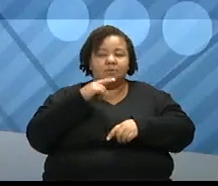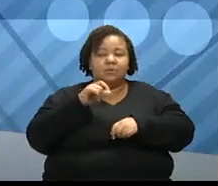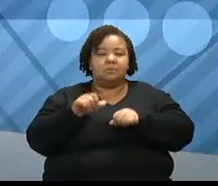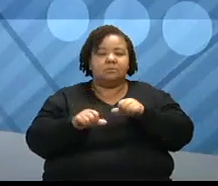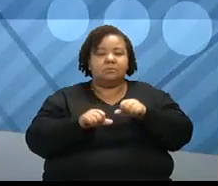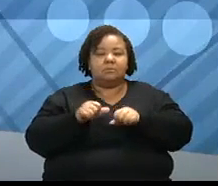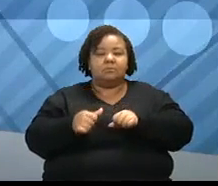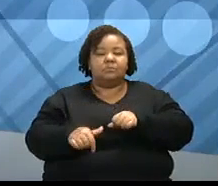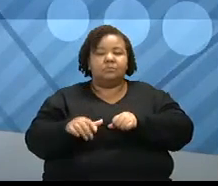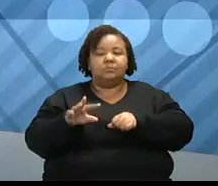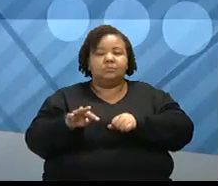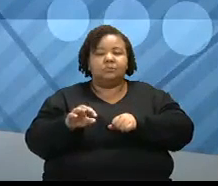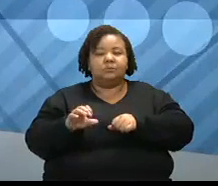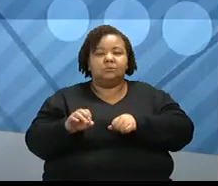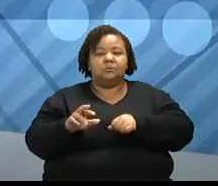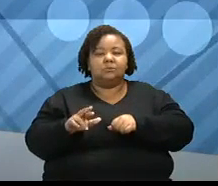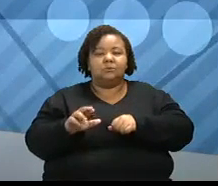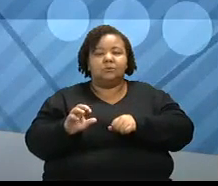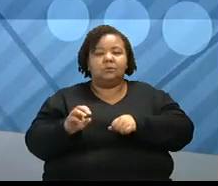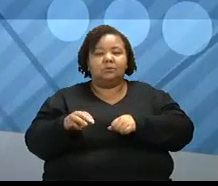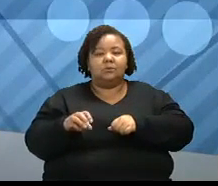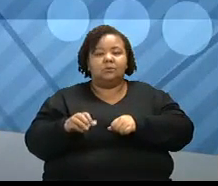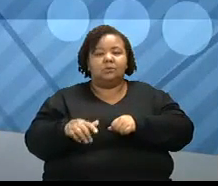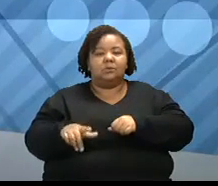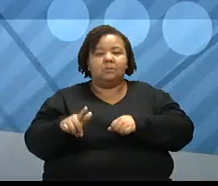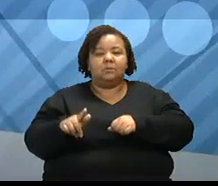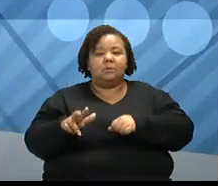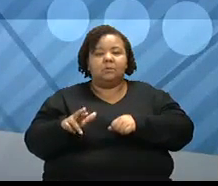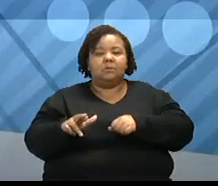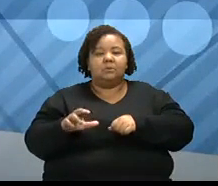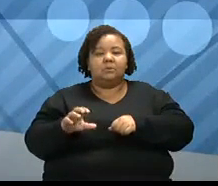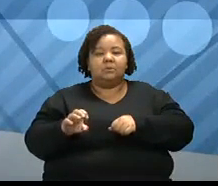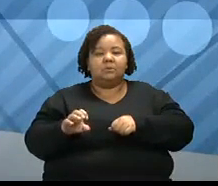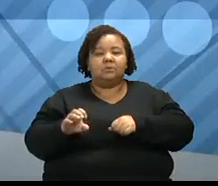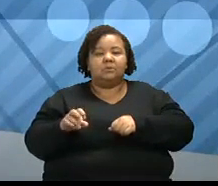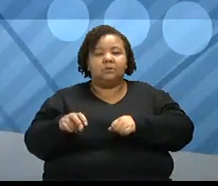Green. Então, nós reestruturamos e realizamos o